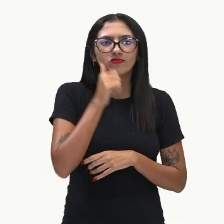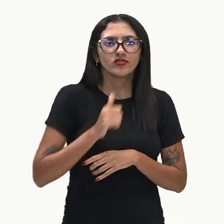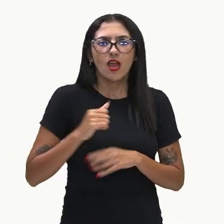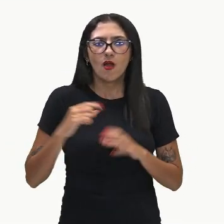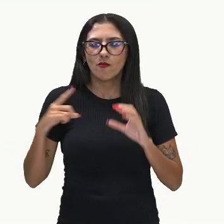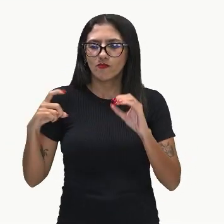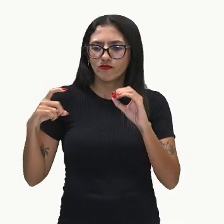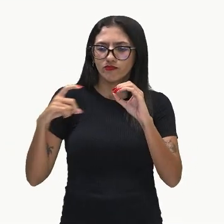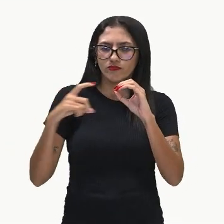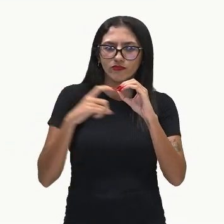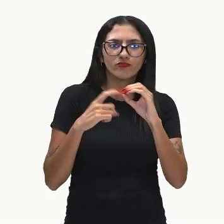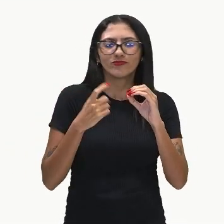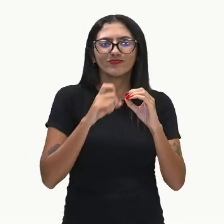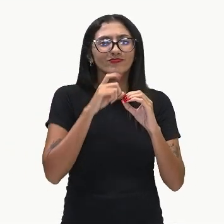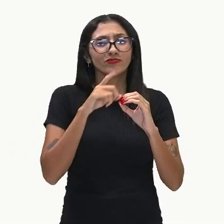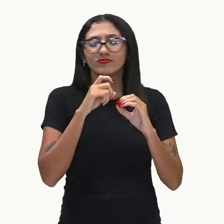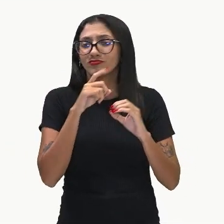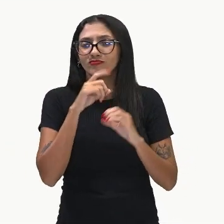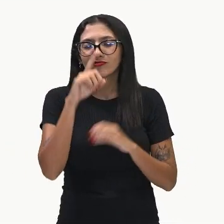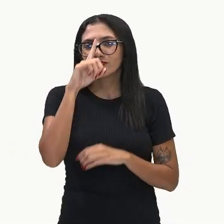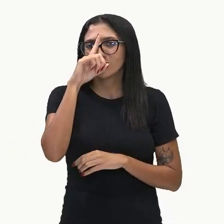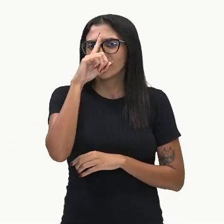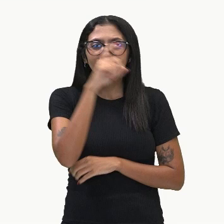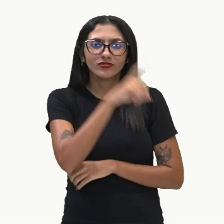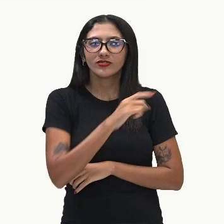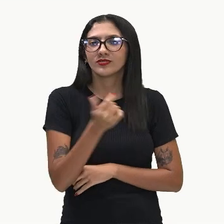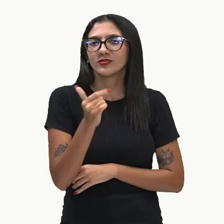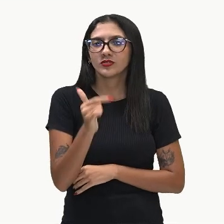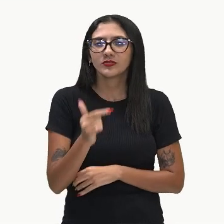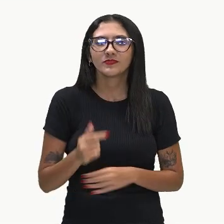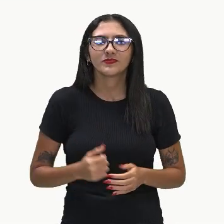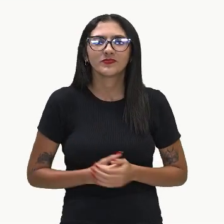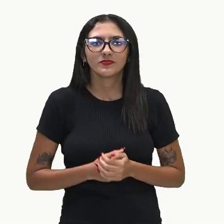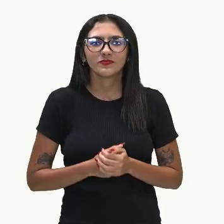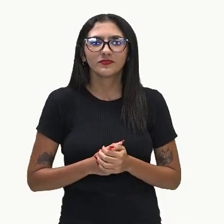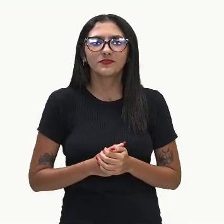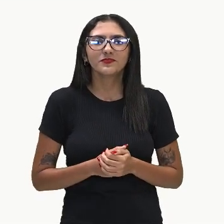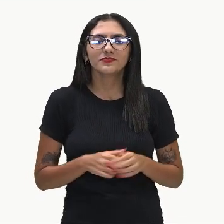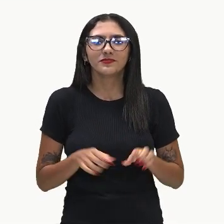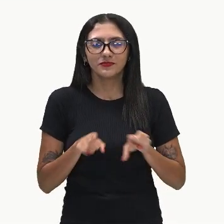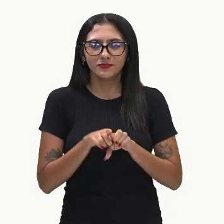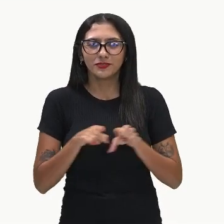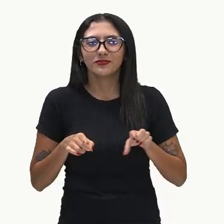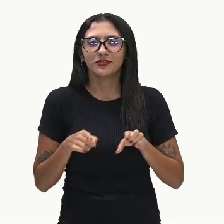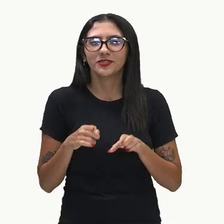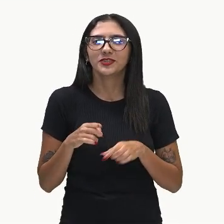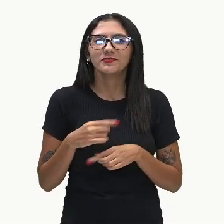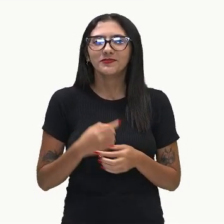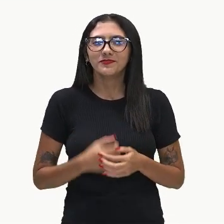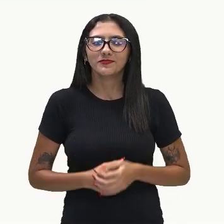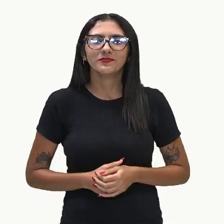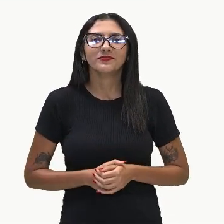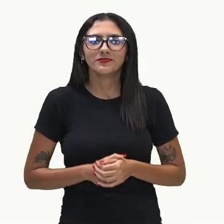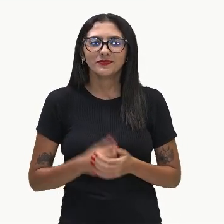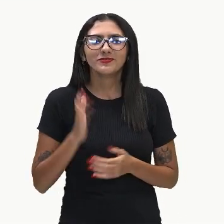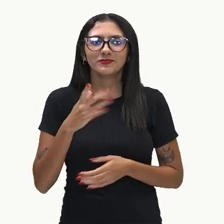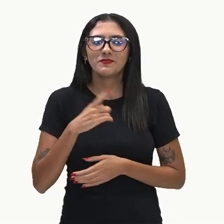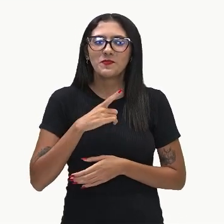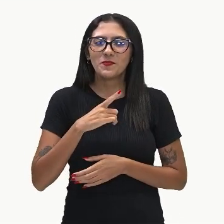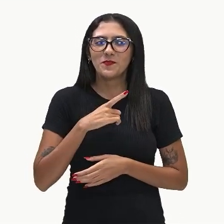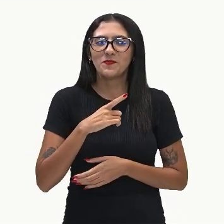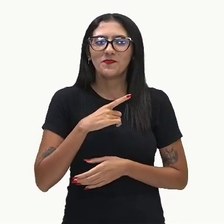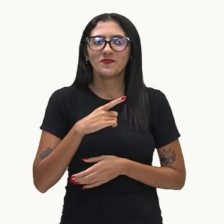espermatozoides, ok? Aí, olha aqui, o pior de tudo, que já causou até várias mortes aí, é